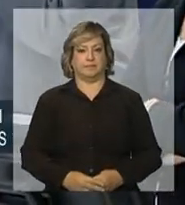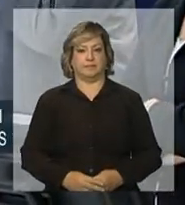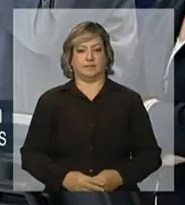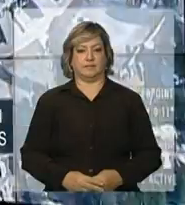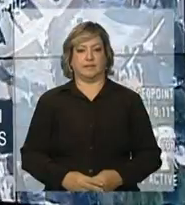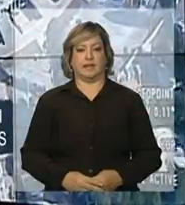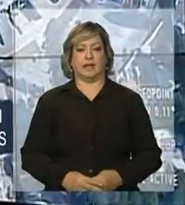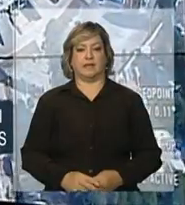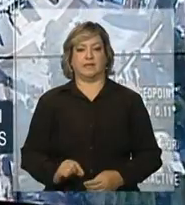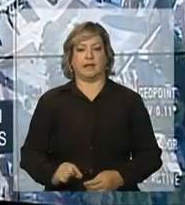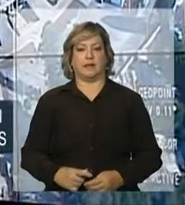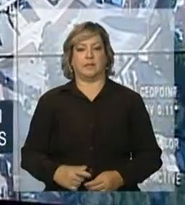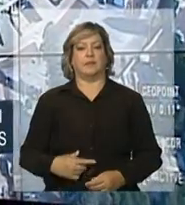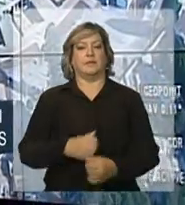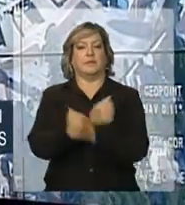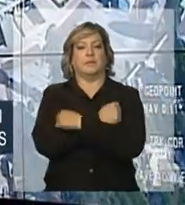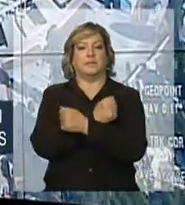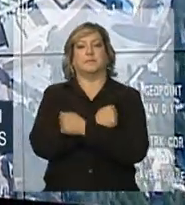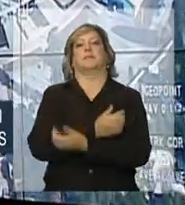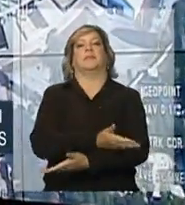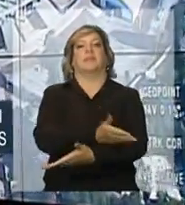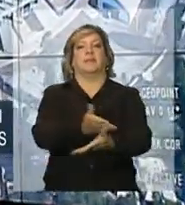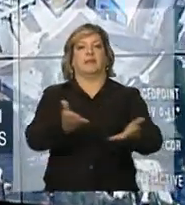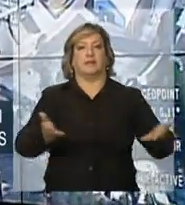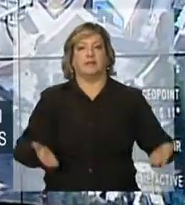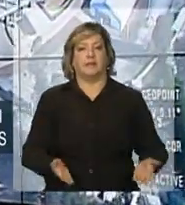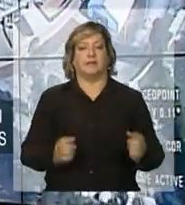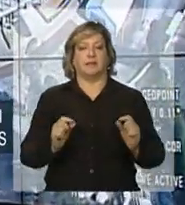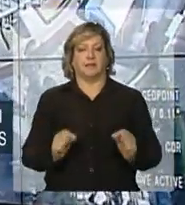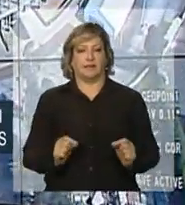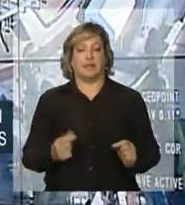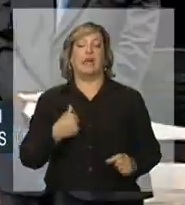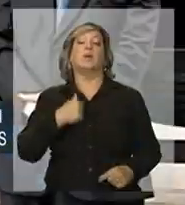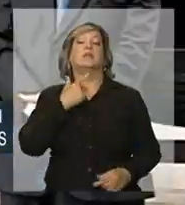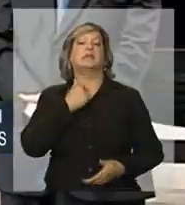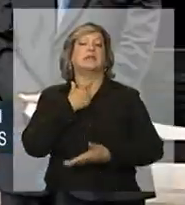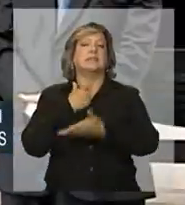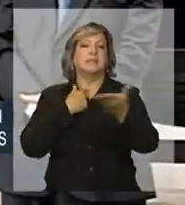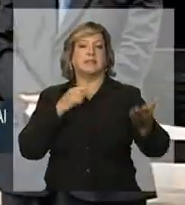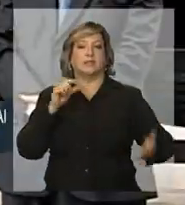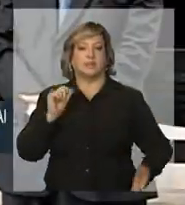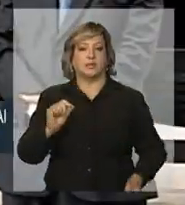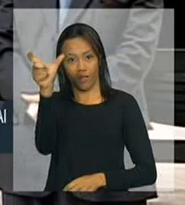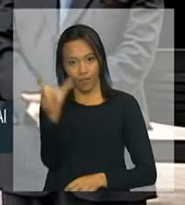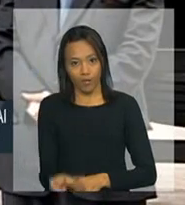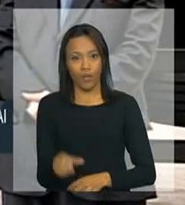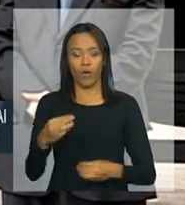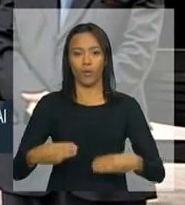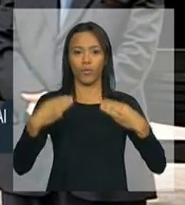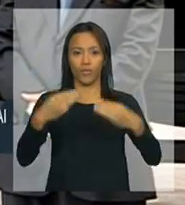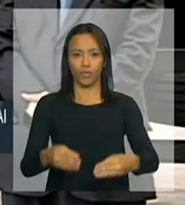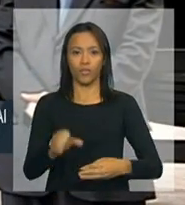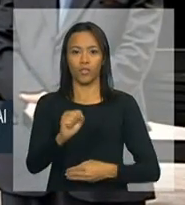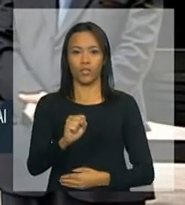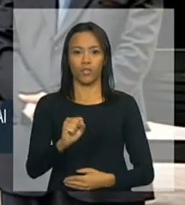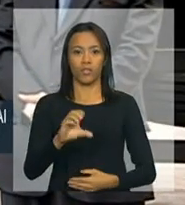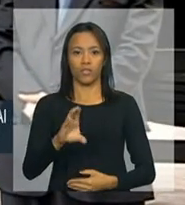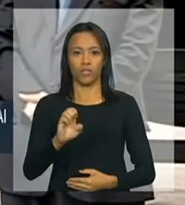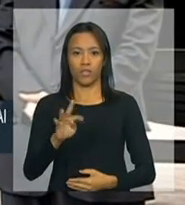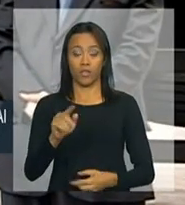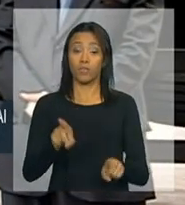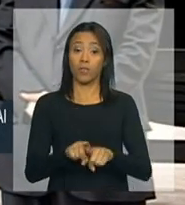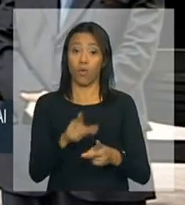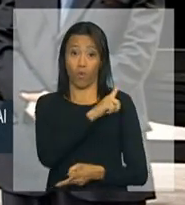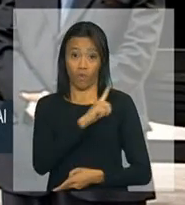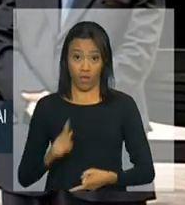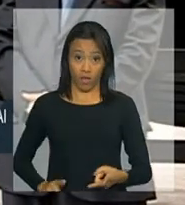Um abraço para vocês. Eu desejo ao ministro Celso Amorim, ao governador